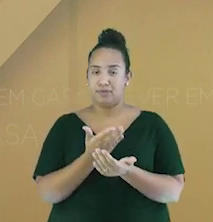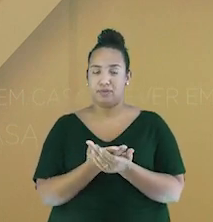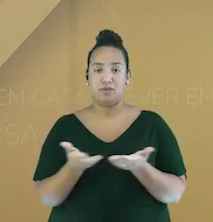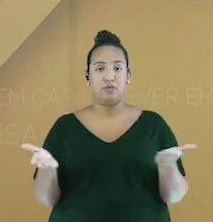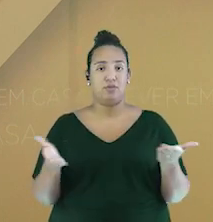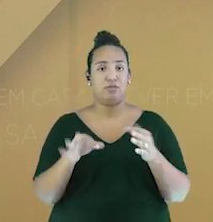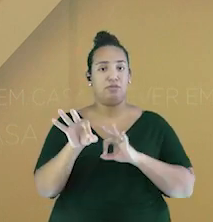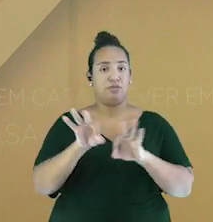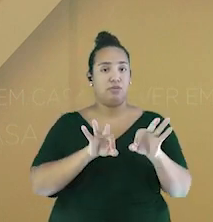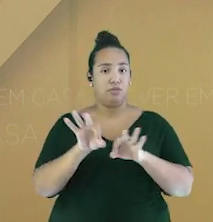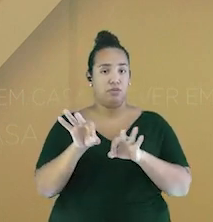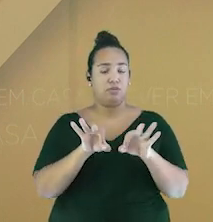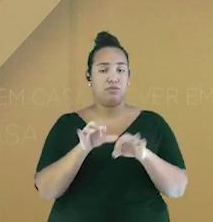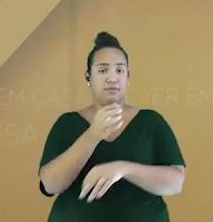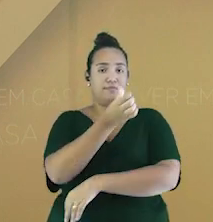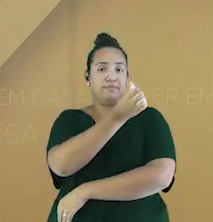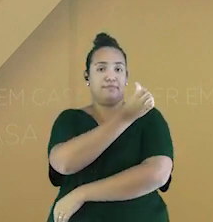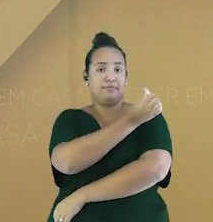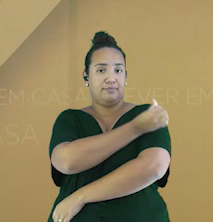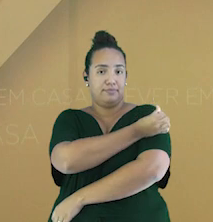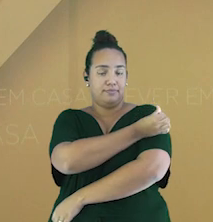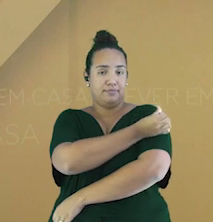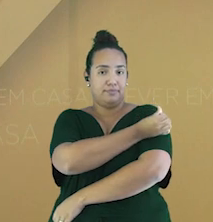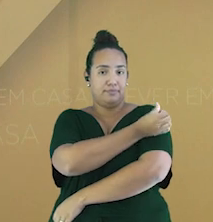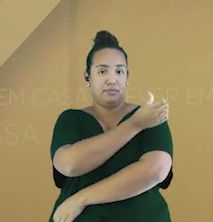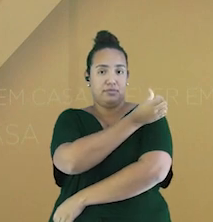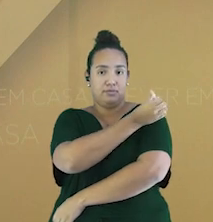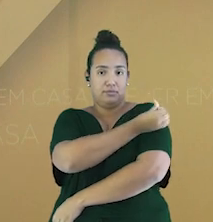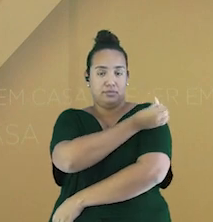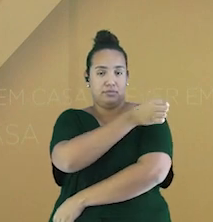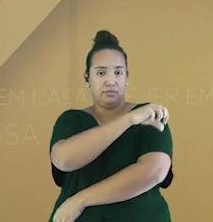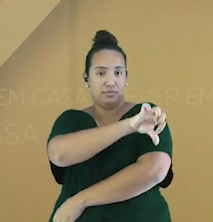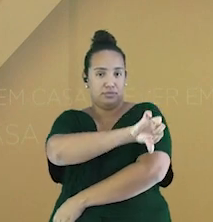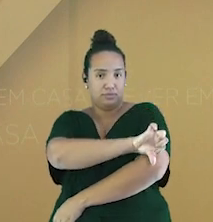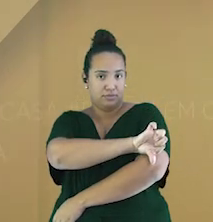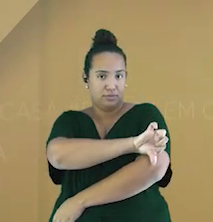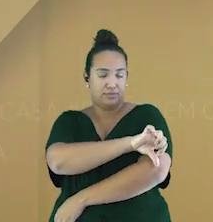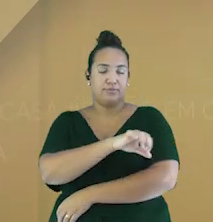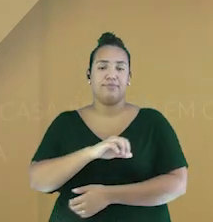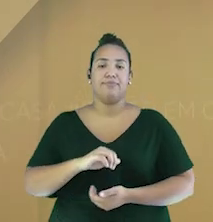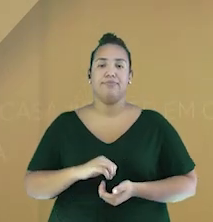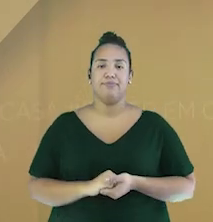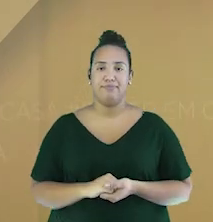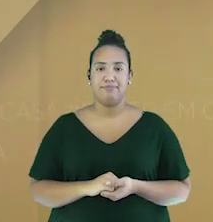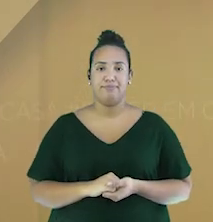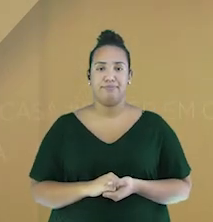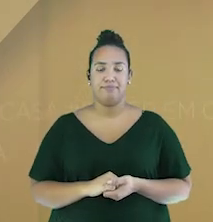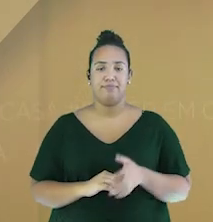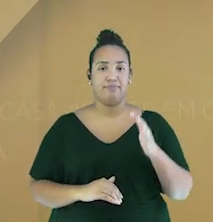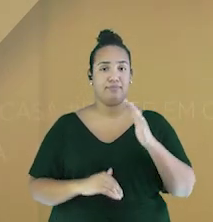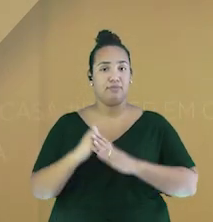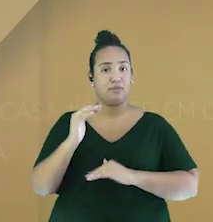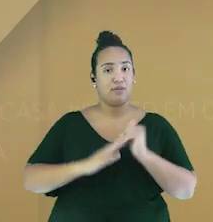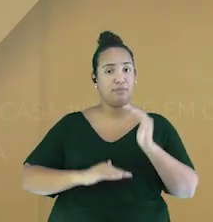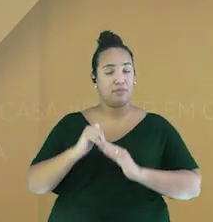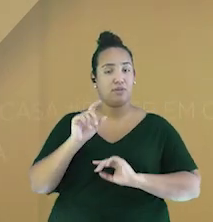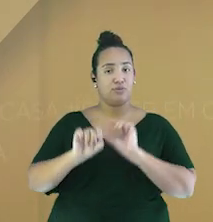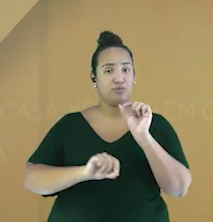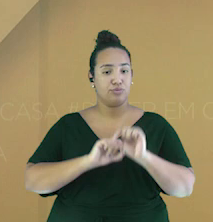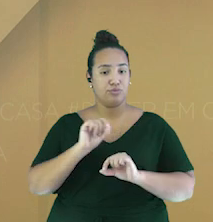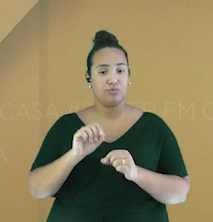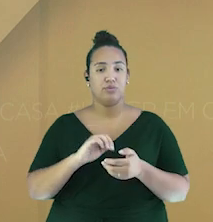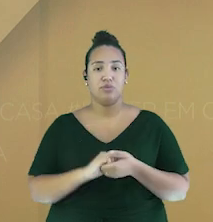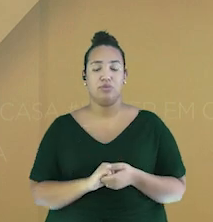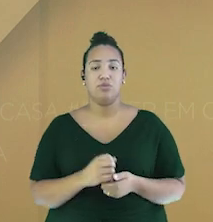foi planejada para o 6º ano do ensino fundamental, anos finais. Trabalha a habilidade, classificar